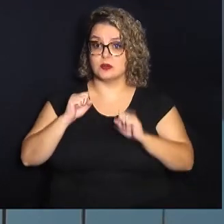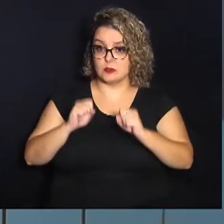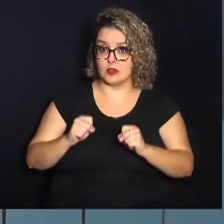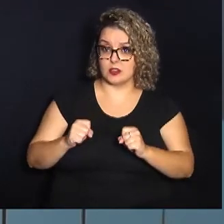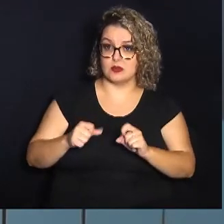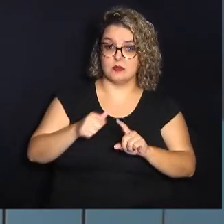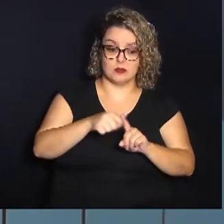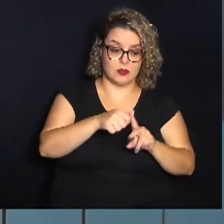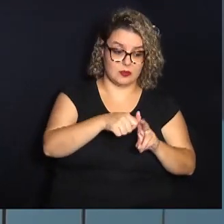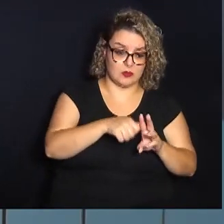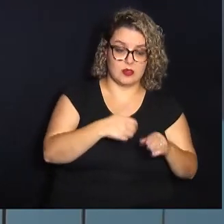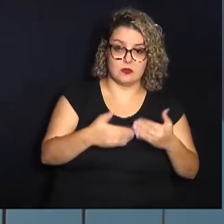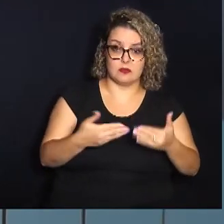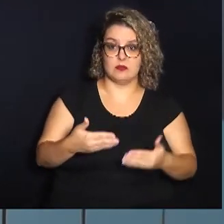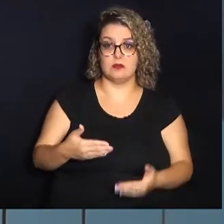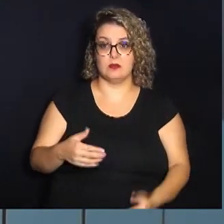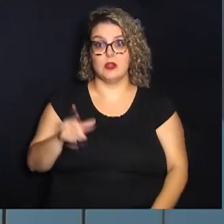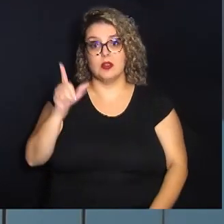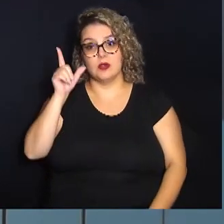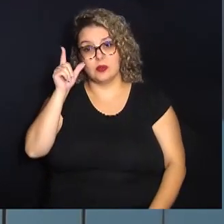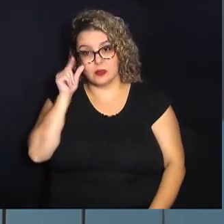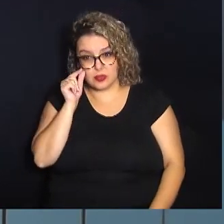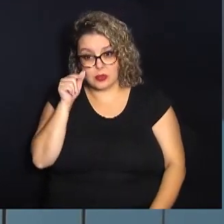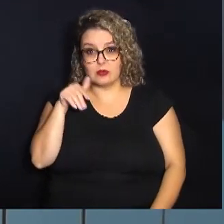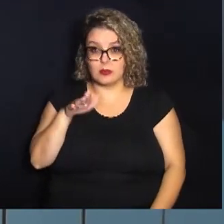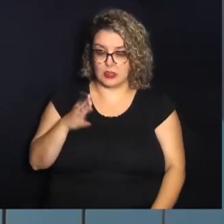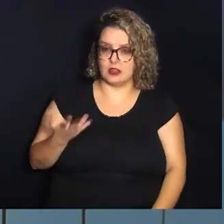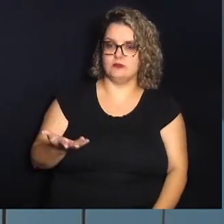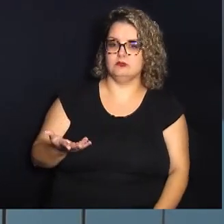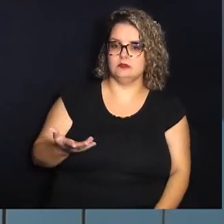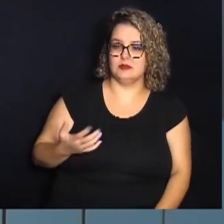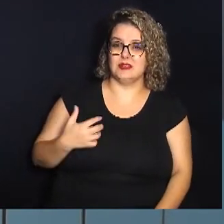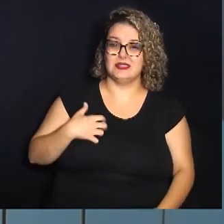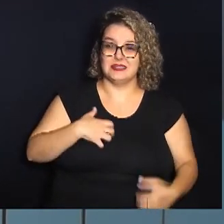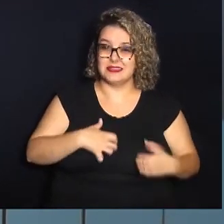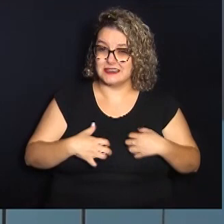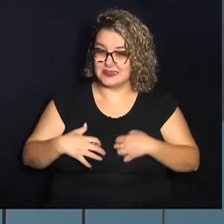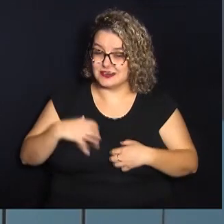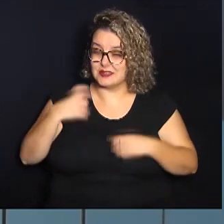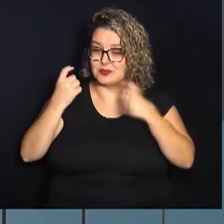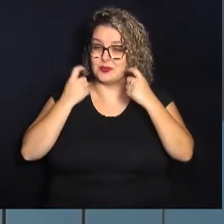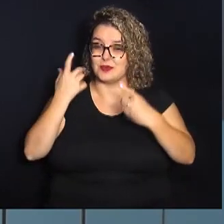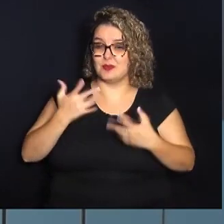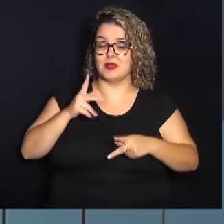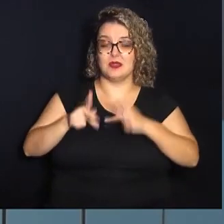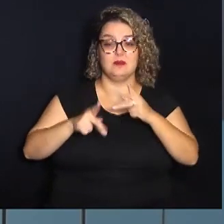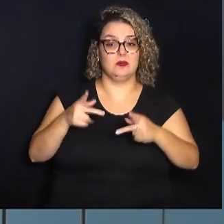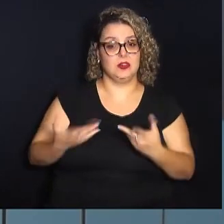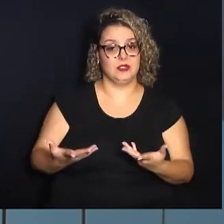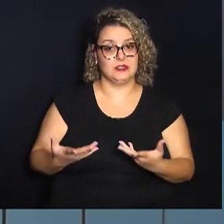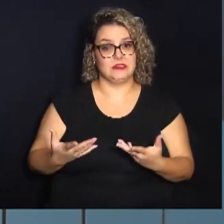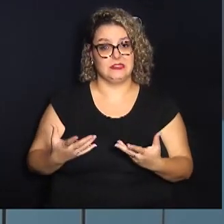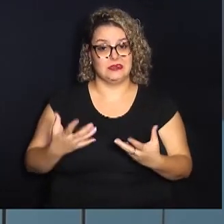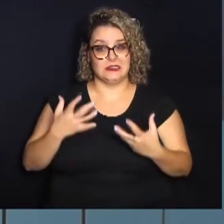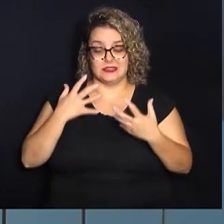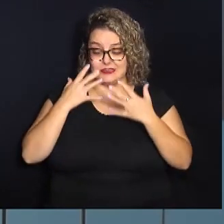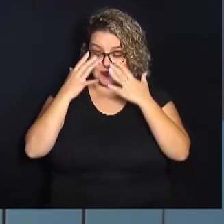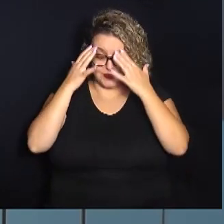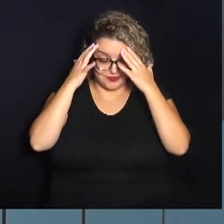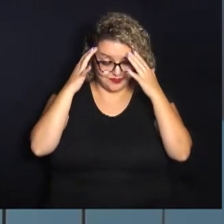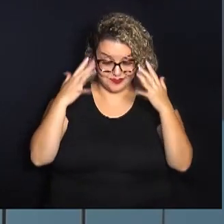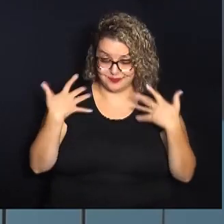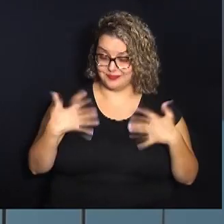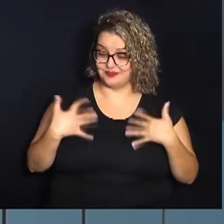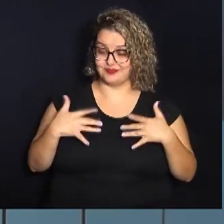próximos aí possam ser mais amenizados, porque é angustiante, né? E a população fica muito apreensiva com relação a